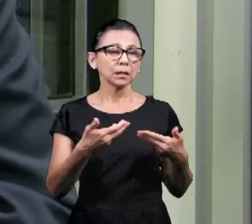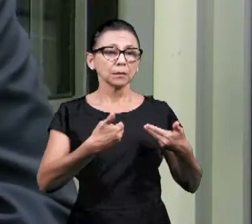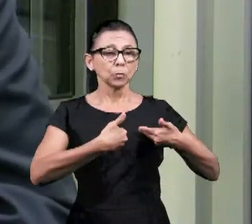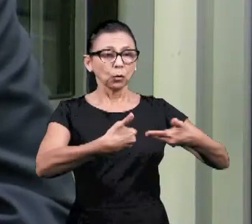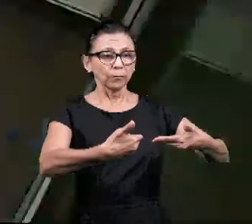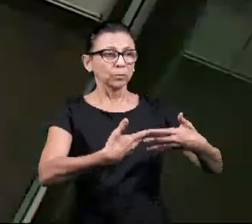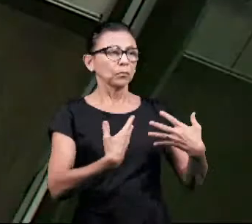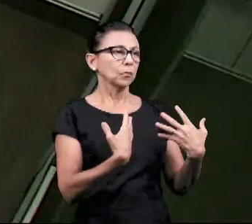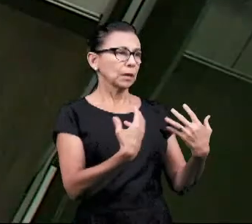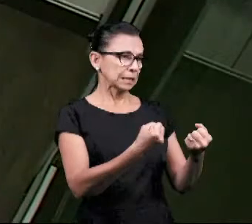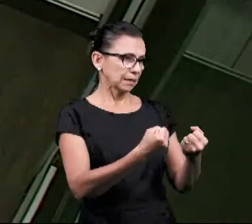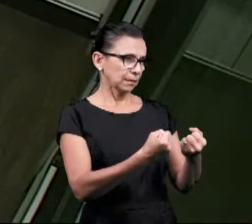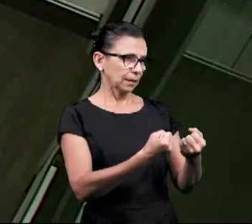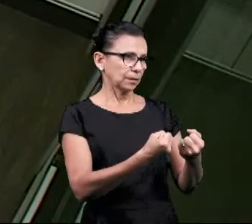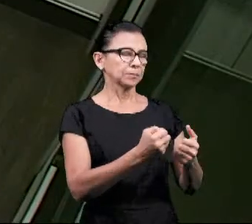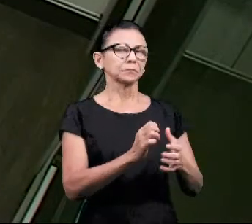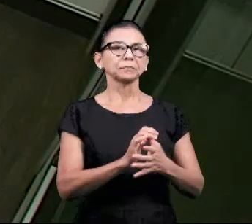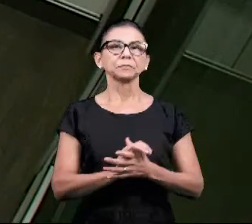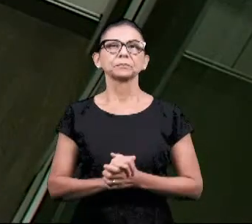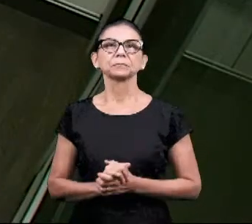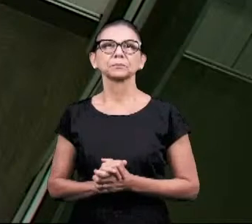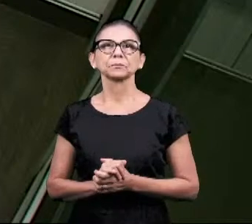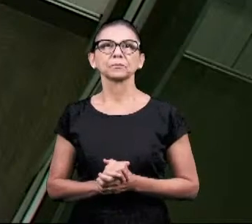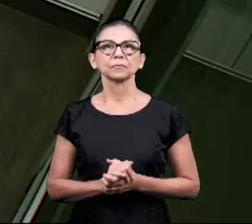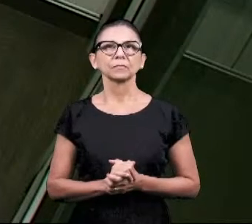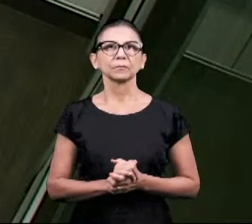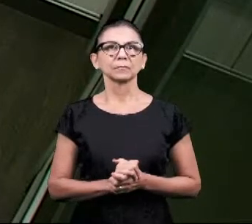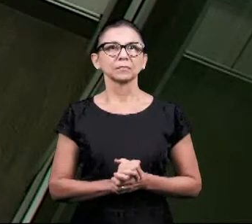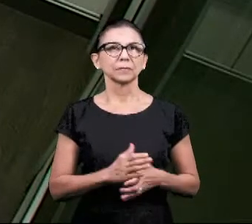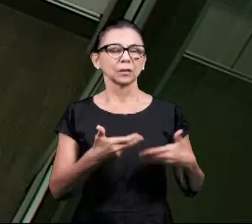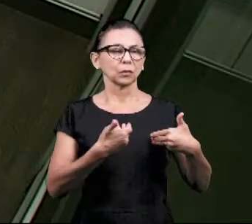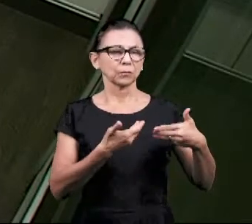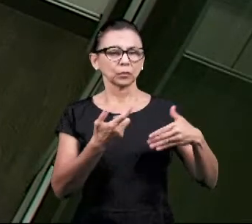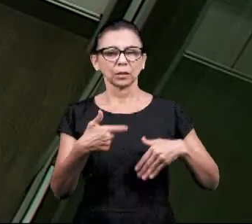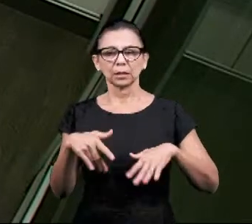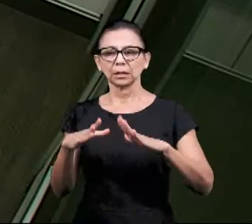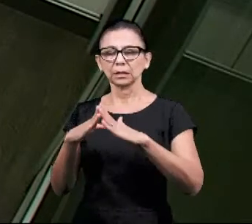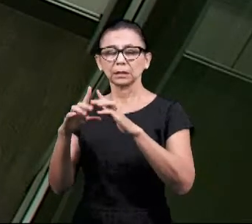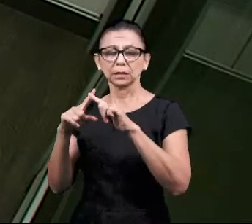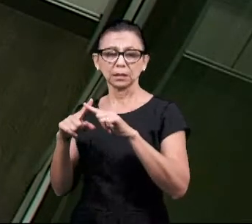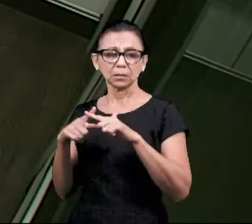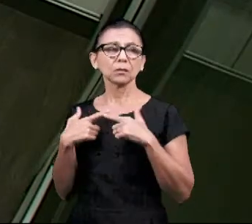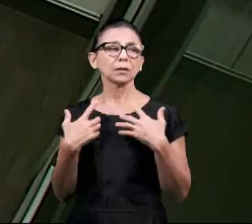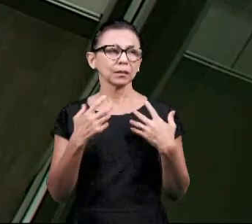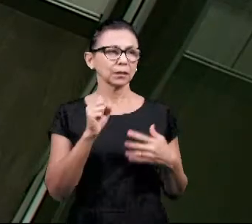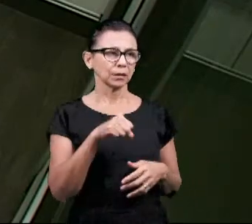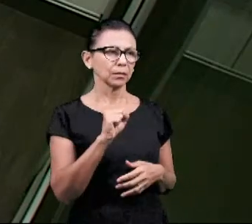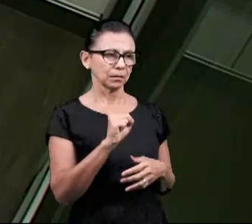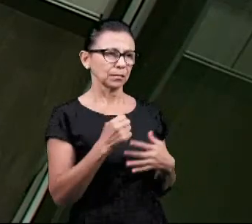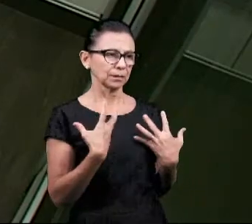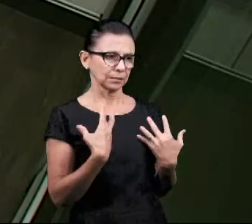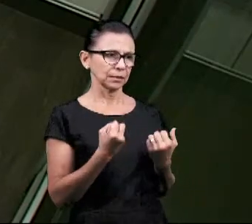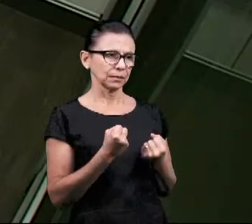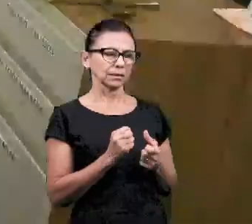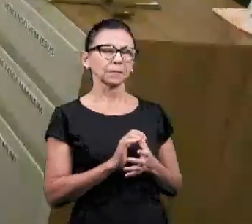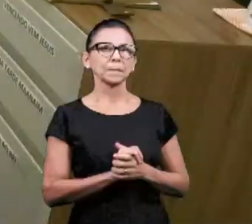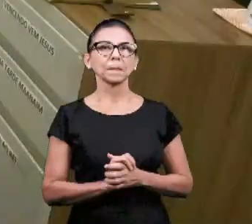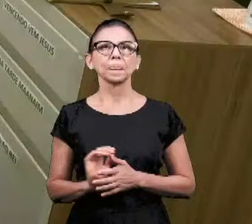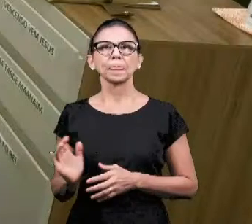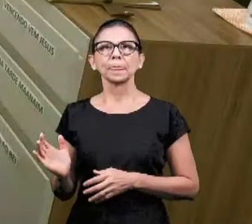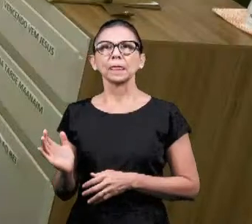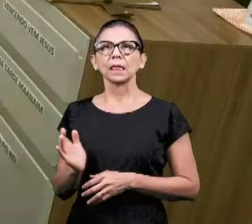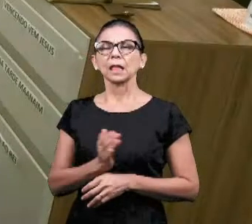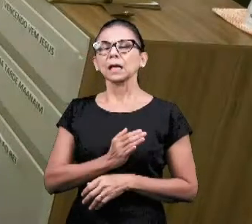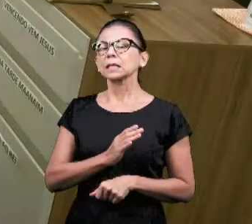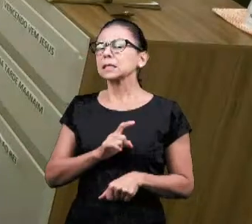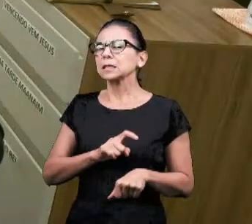não interrompendo o senhor, nós vamos voltar aí. O senhor Sim. foi à igreja com ele. Mas nesses momentos que ele falava com o senhor sobre a Bíblia, sobre as histórias, o